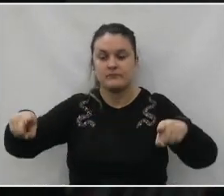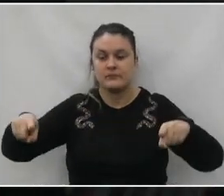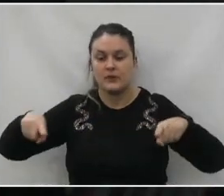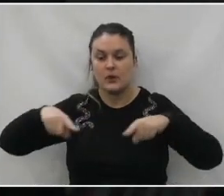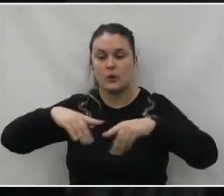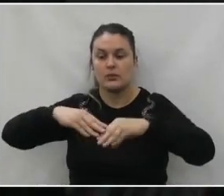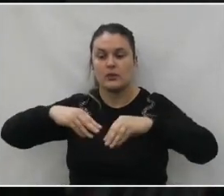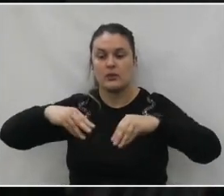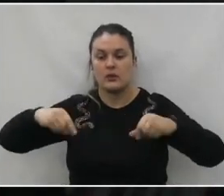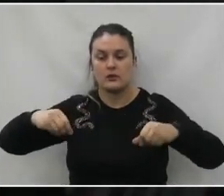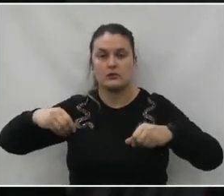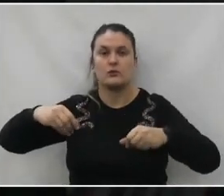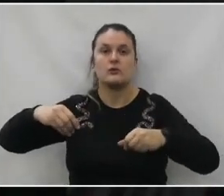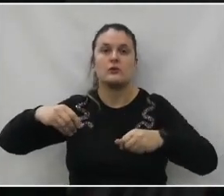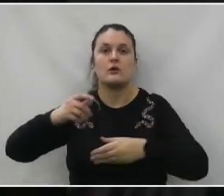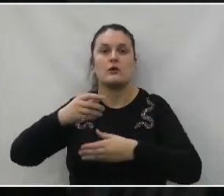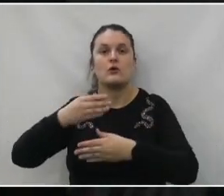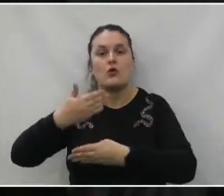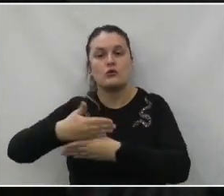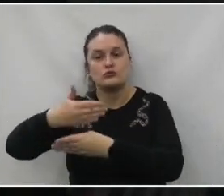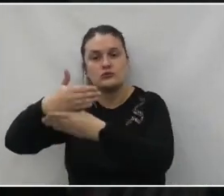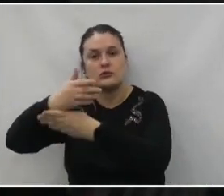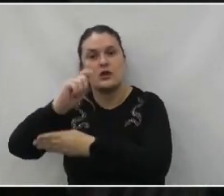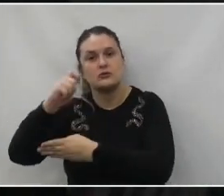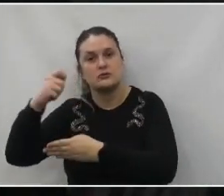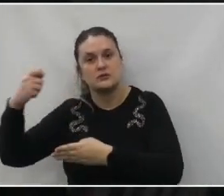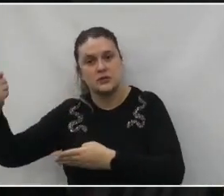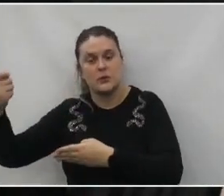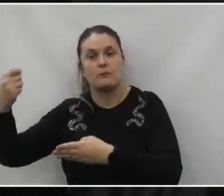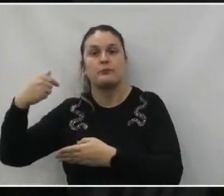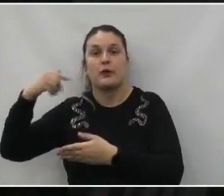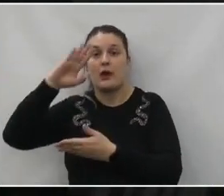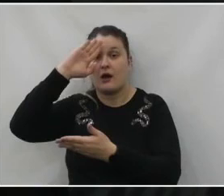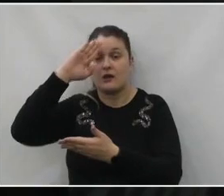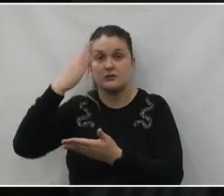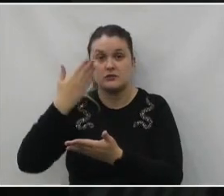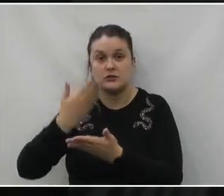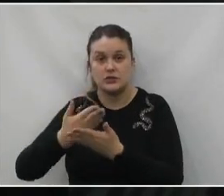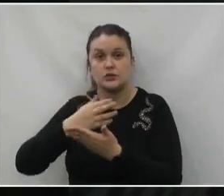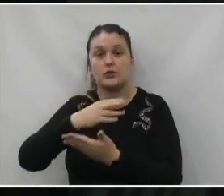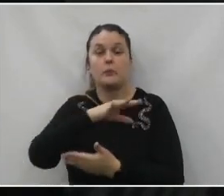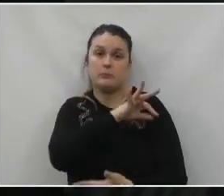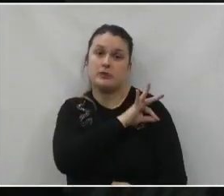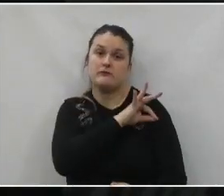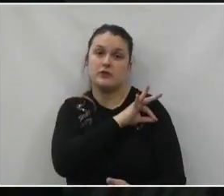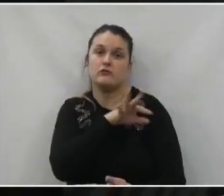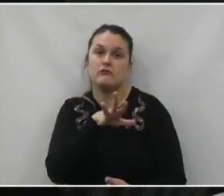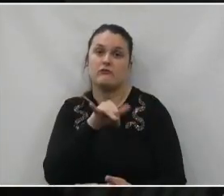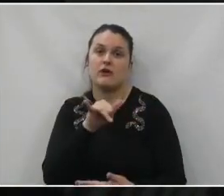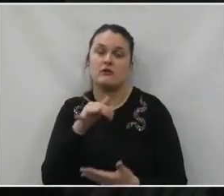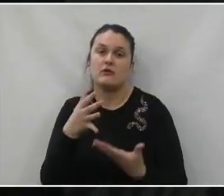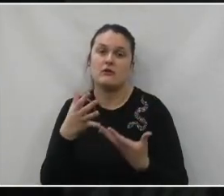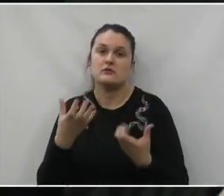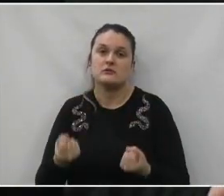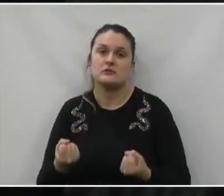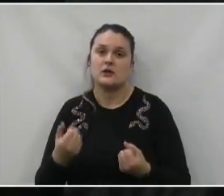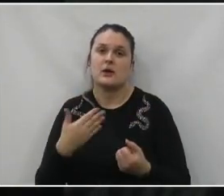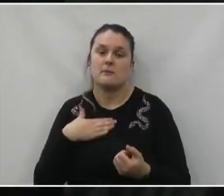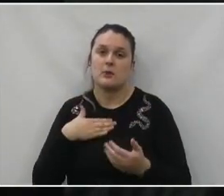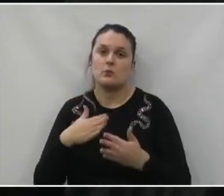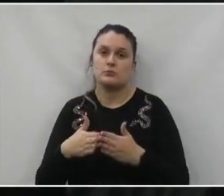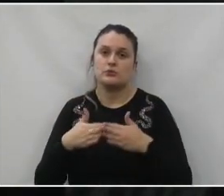para esta associação. Eu acredito que o prefeito vai atender